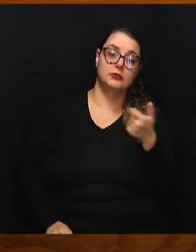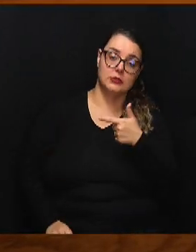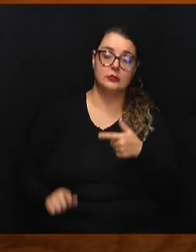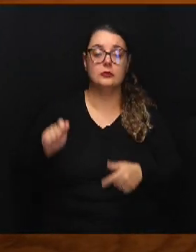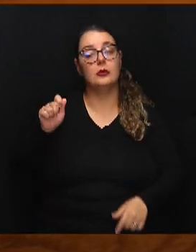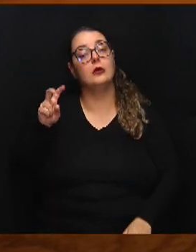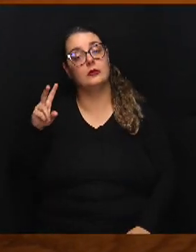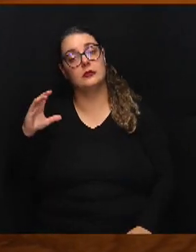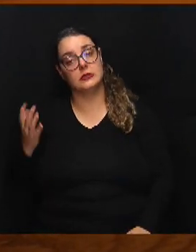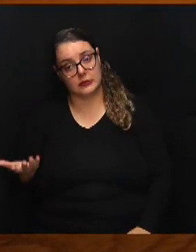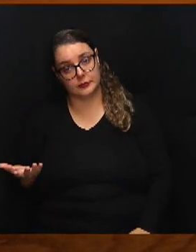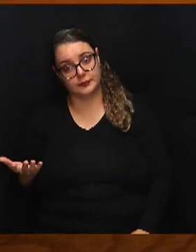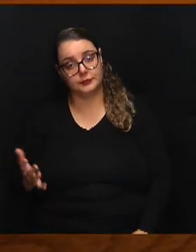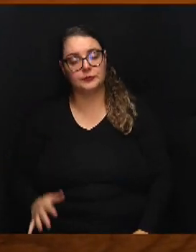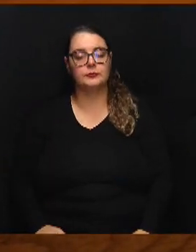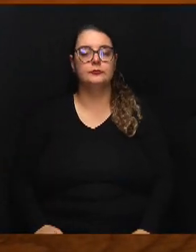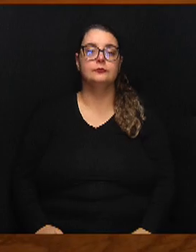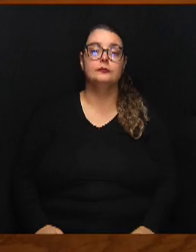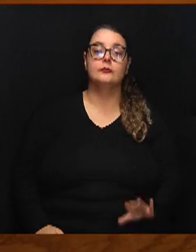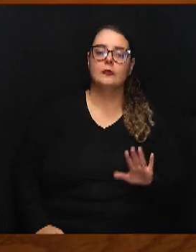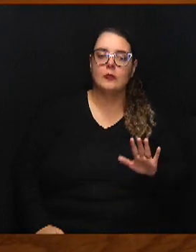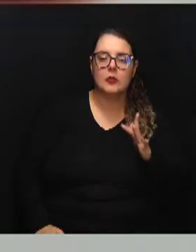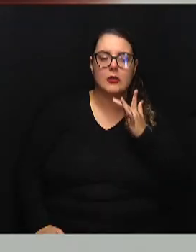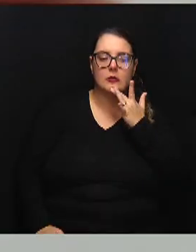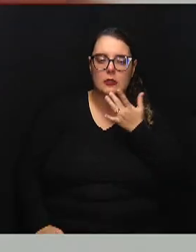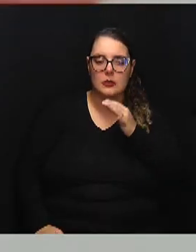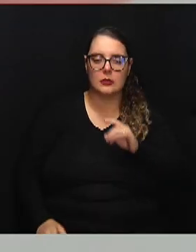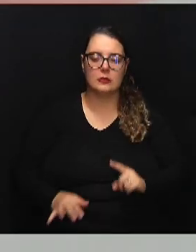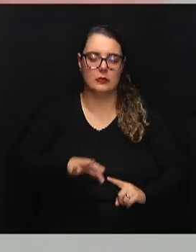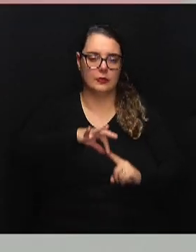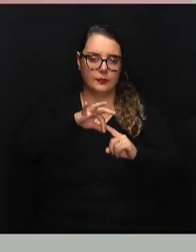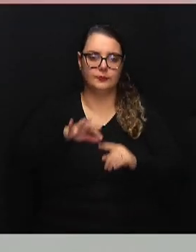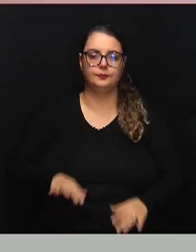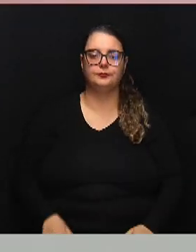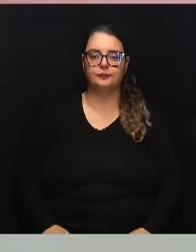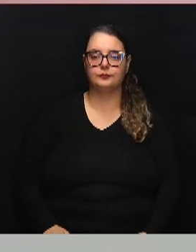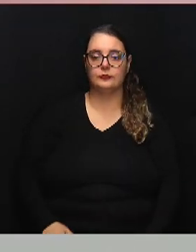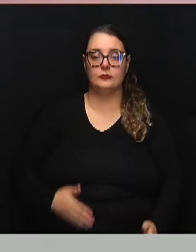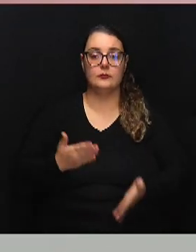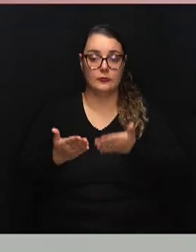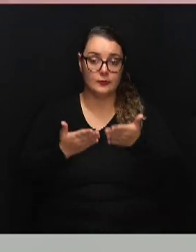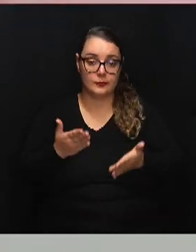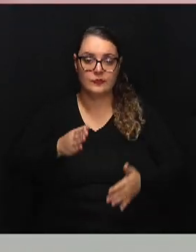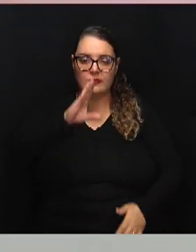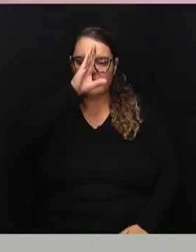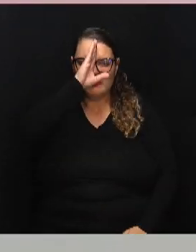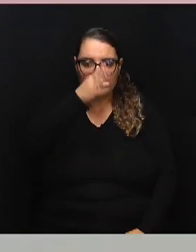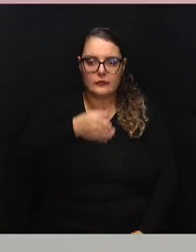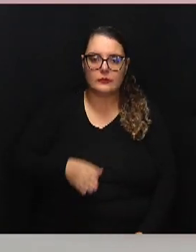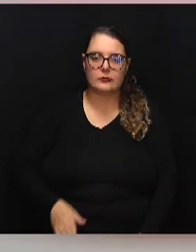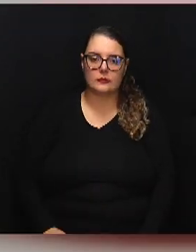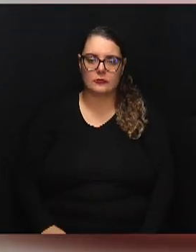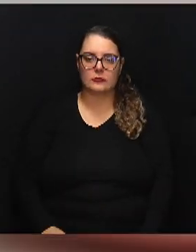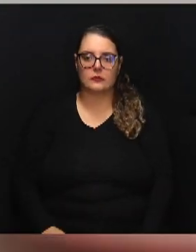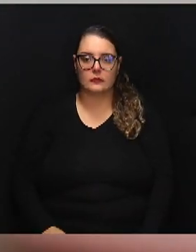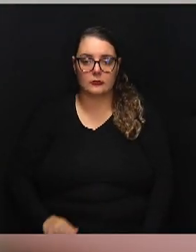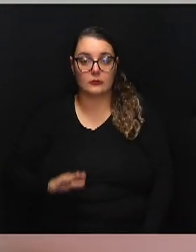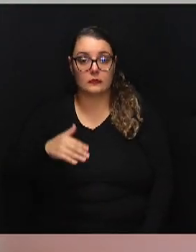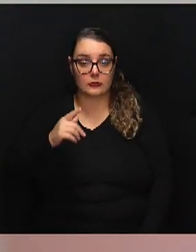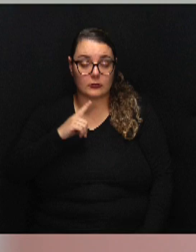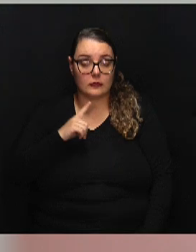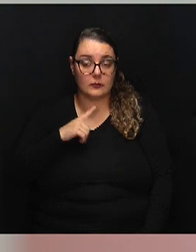tá? Mas preferencialmente, o tratamento preferencial, desde que a gente